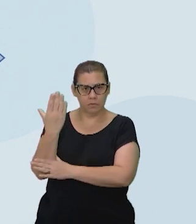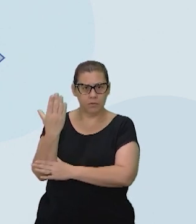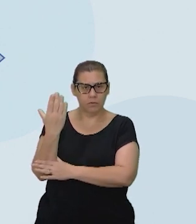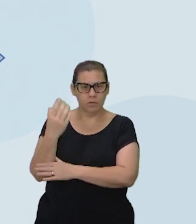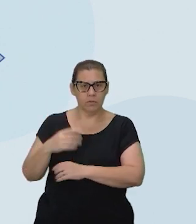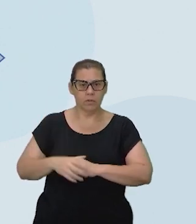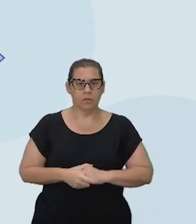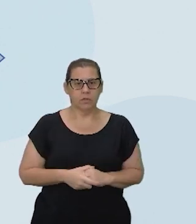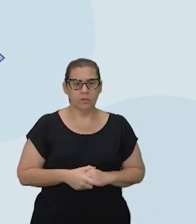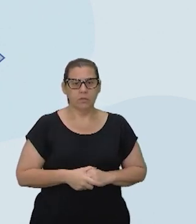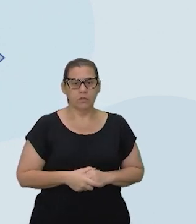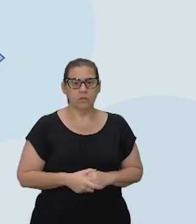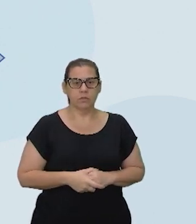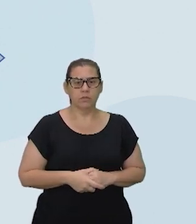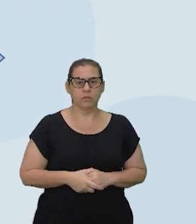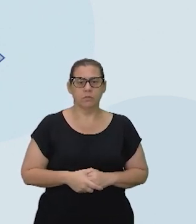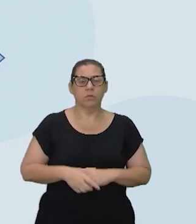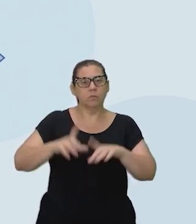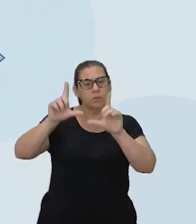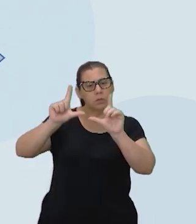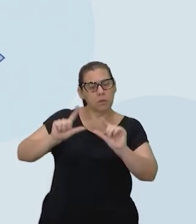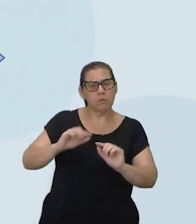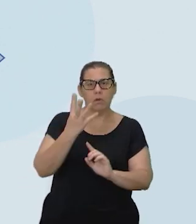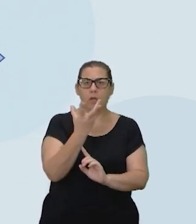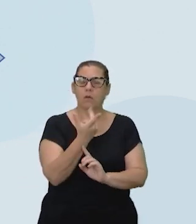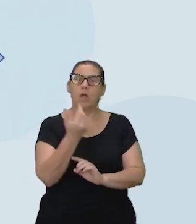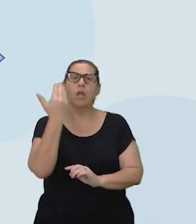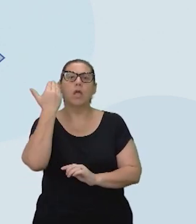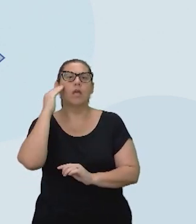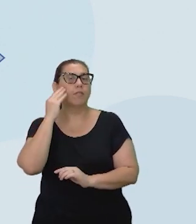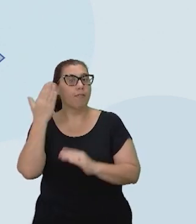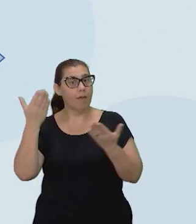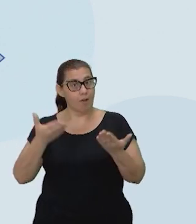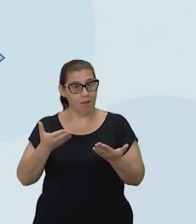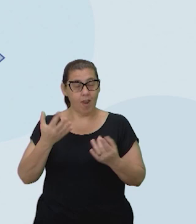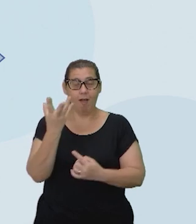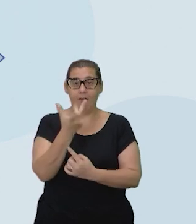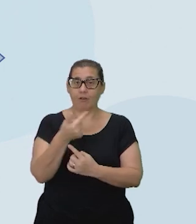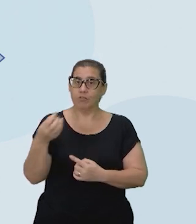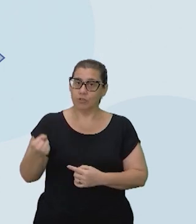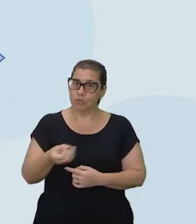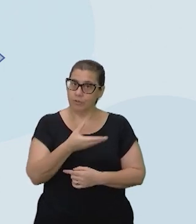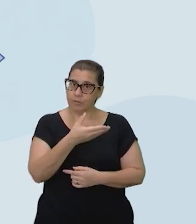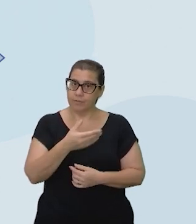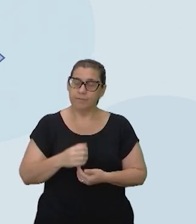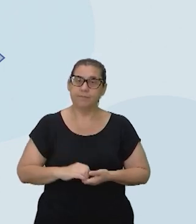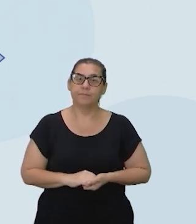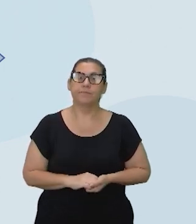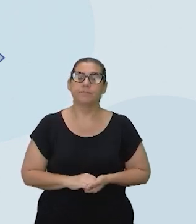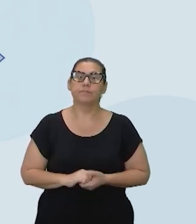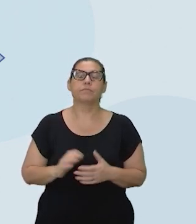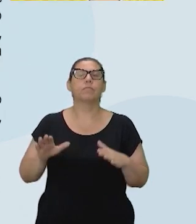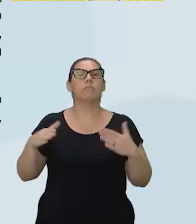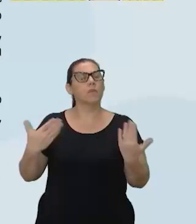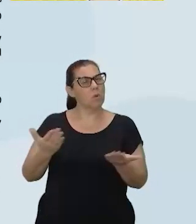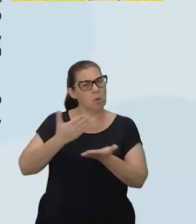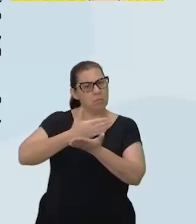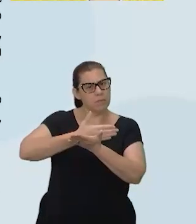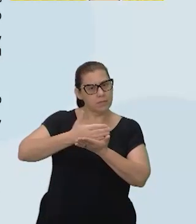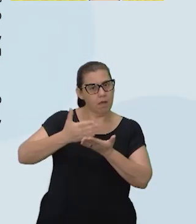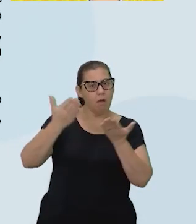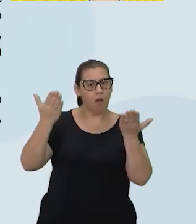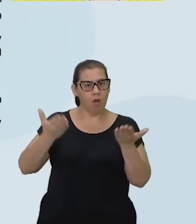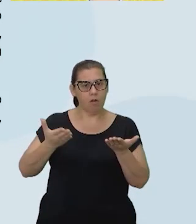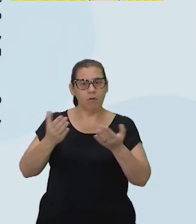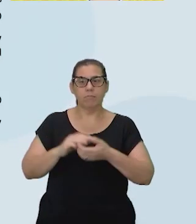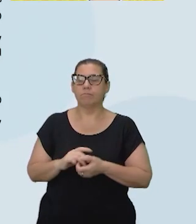artístico e para compreender a arte contemporânea. Tá? Então a gente vai começar agora, gente,